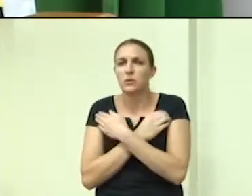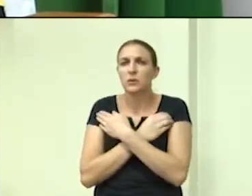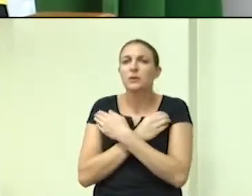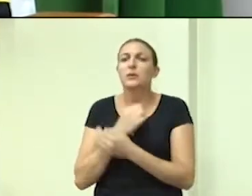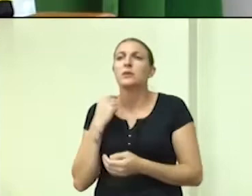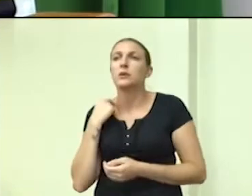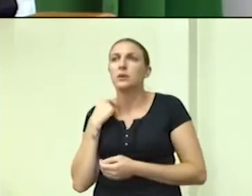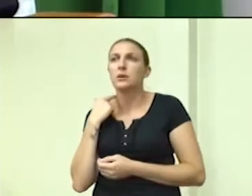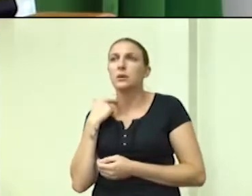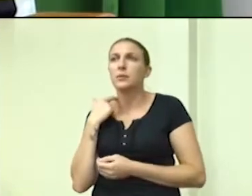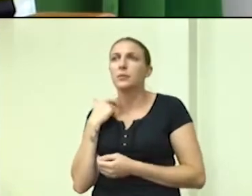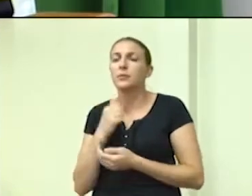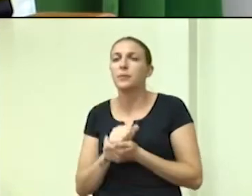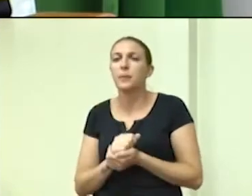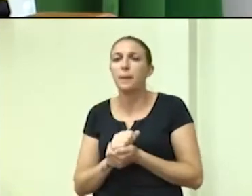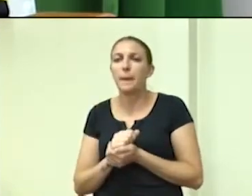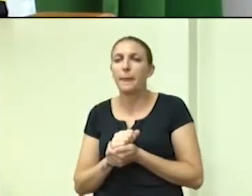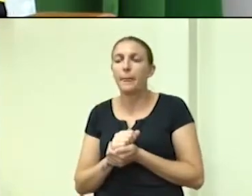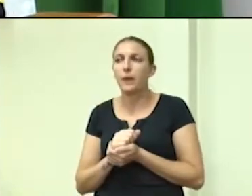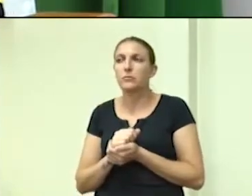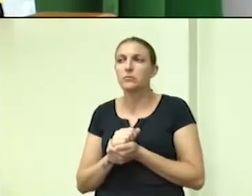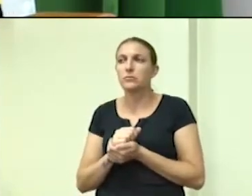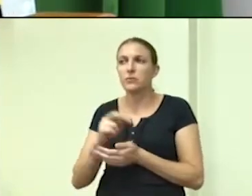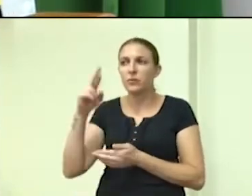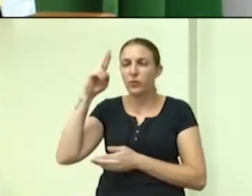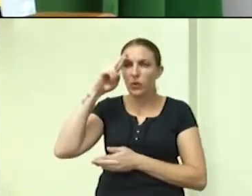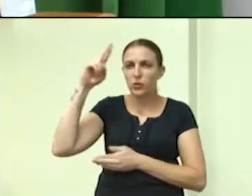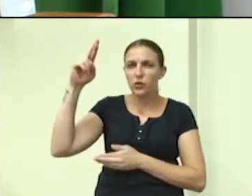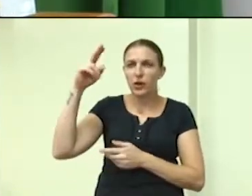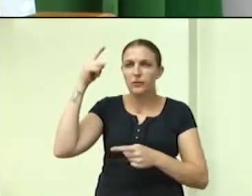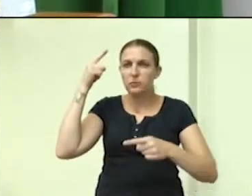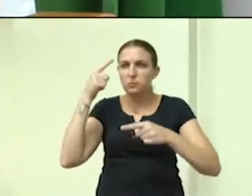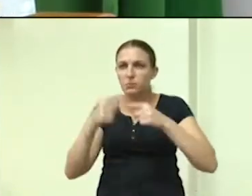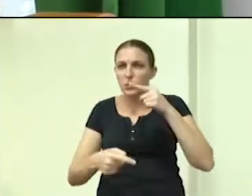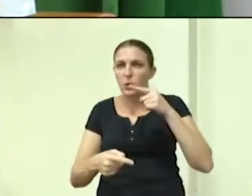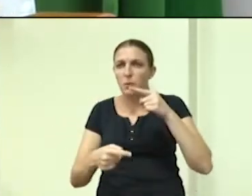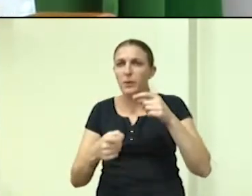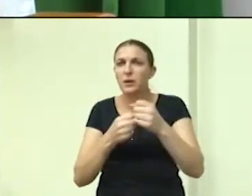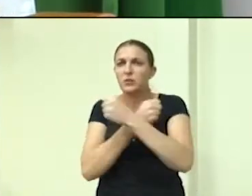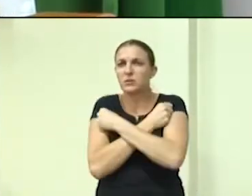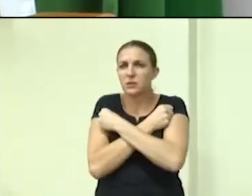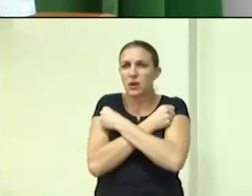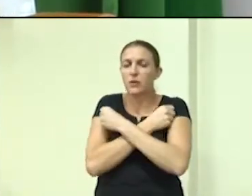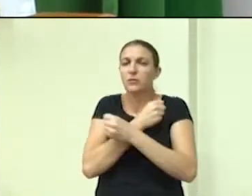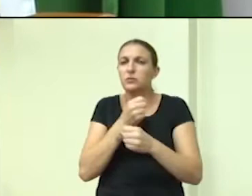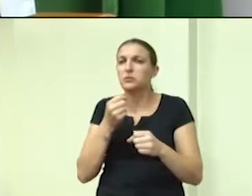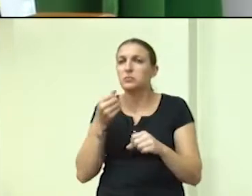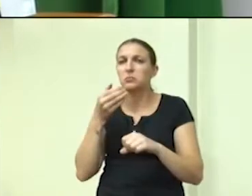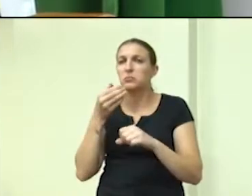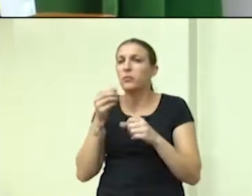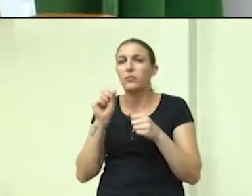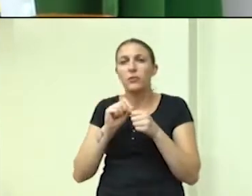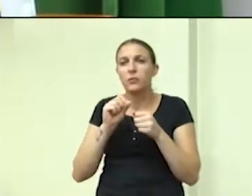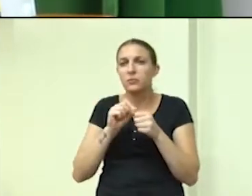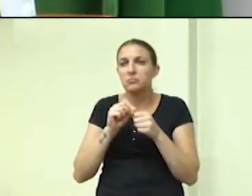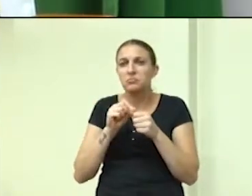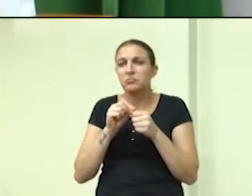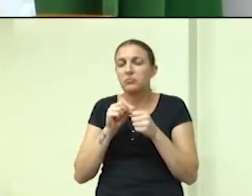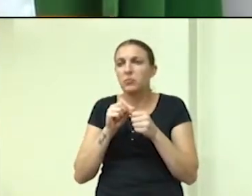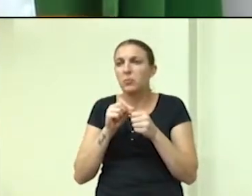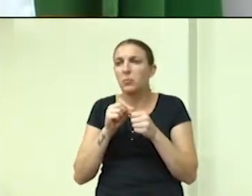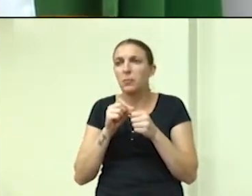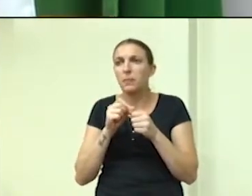brasileiro. Os senhores de engenho proibiam os escravos de praticar qualquer tipo de luta. Logo, os escravos utilizaram o